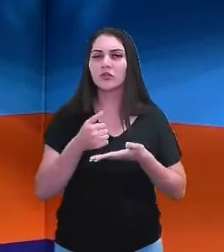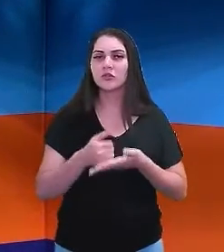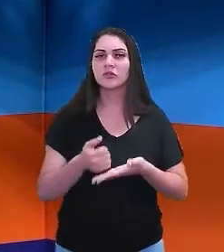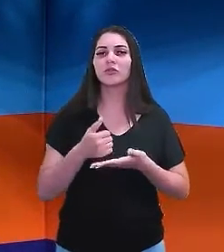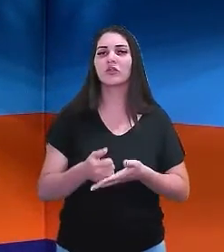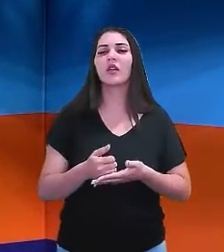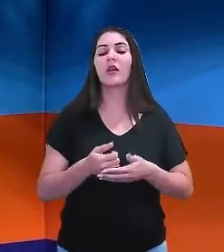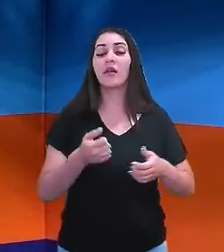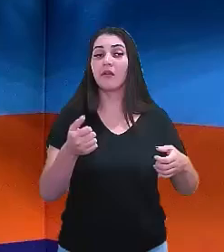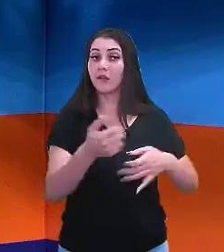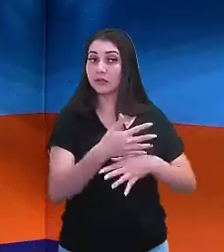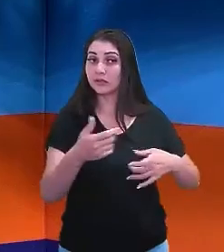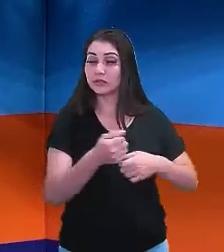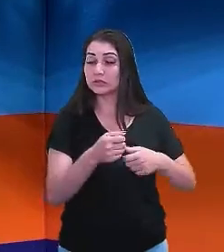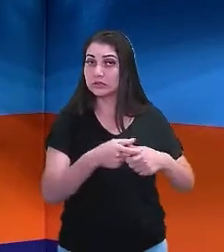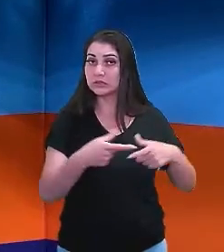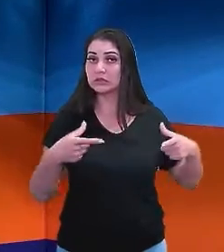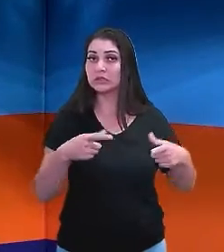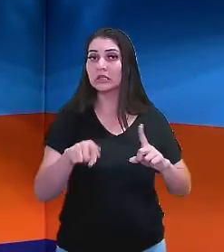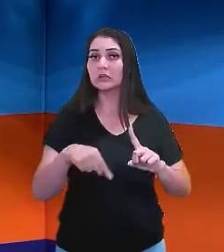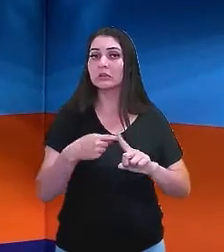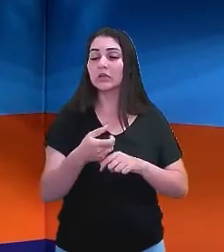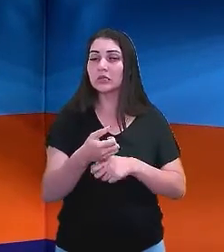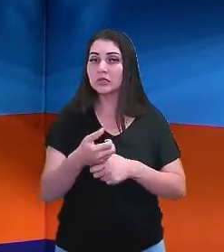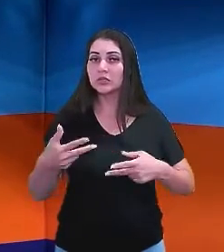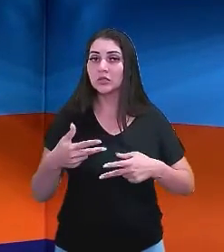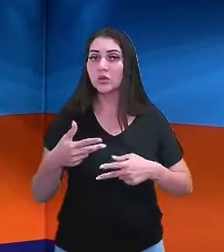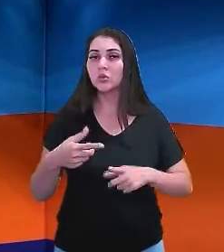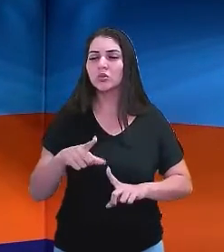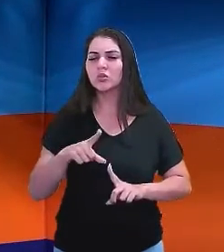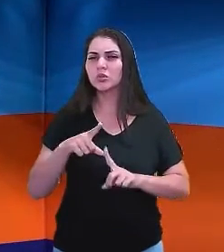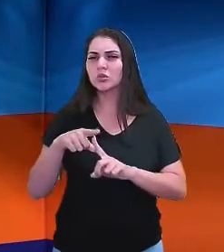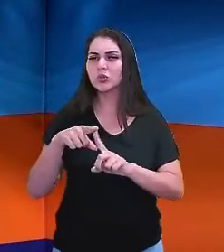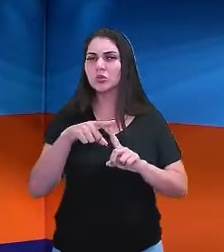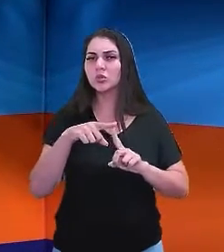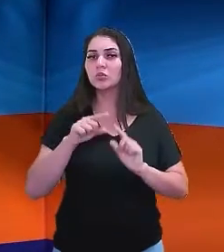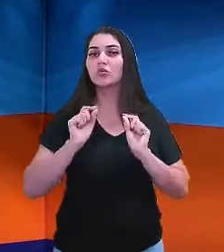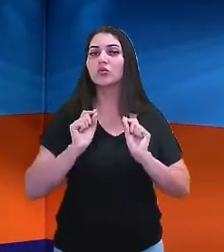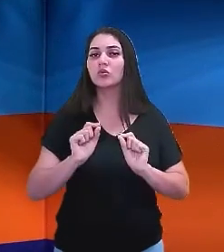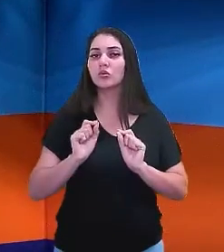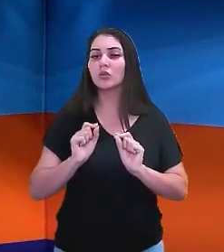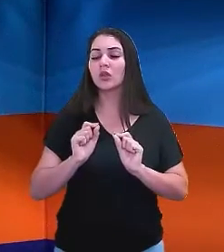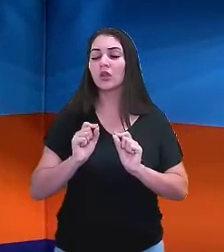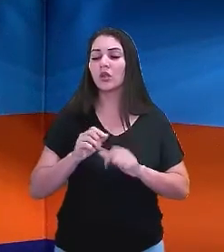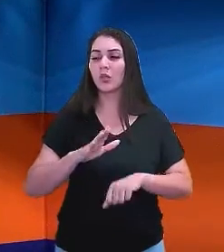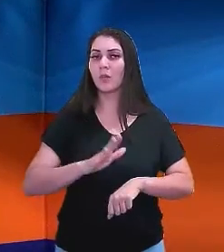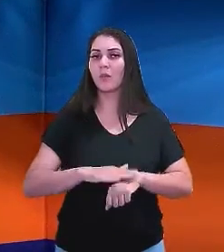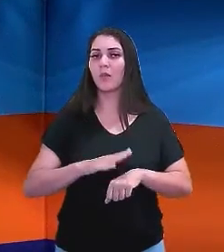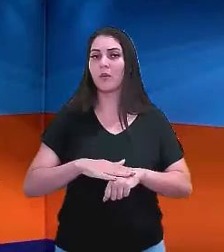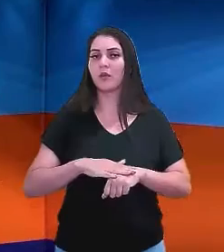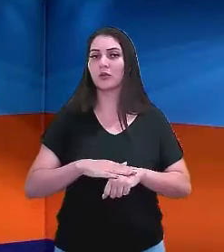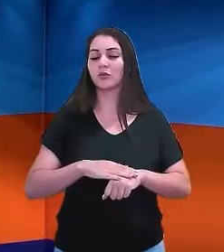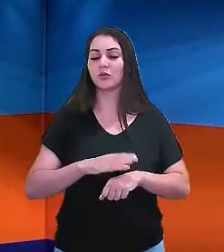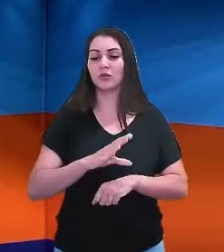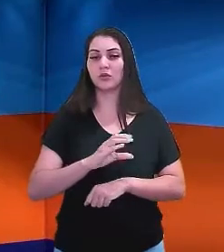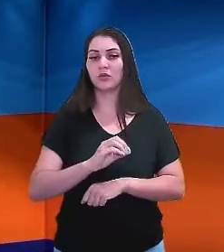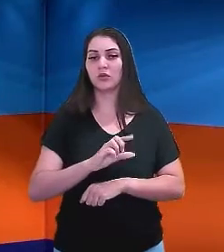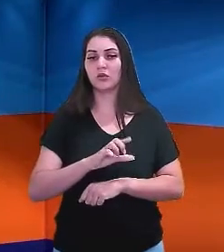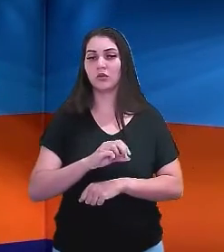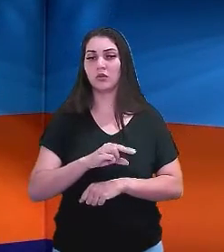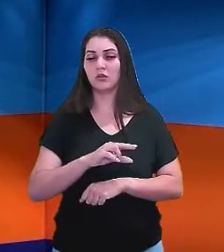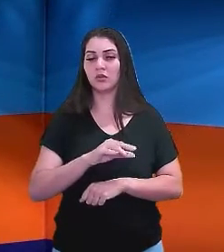que o gerenciava, mas são produtos tipicamente do período colonial. São produtos que